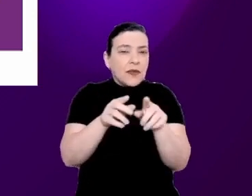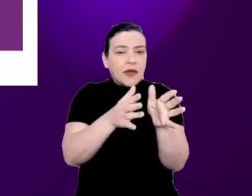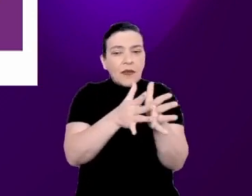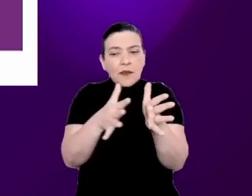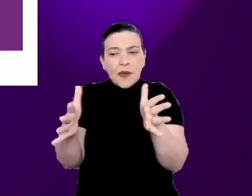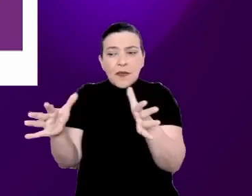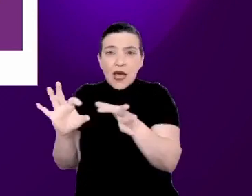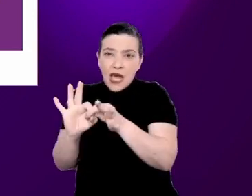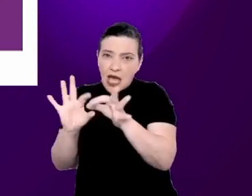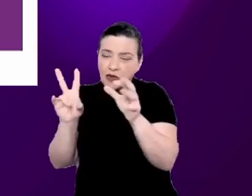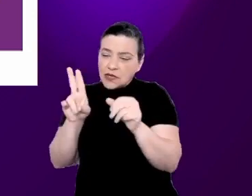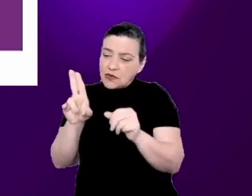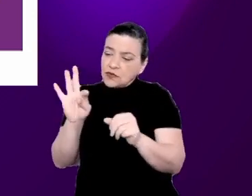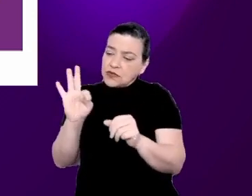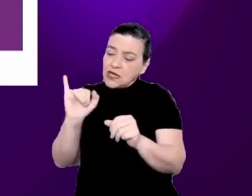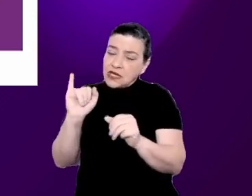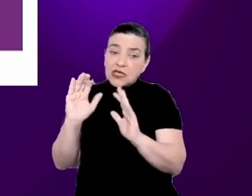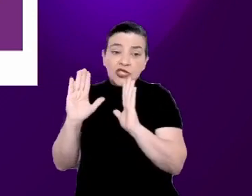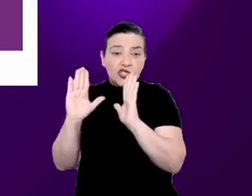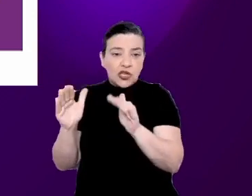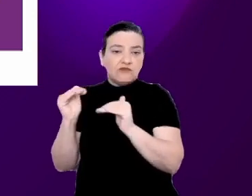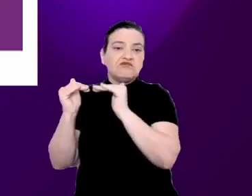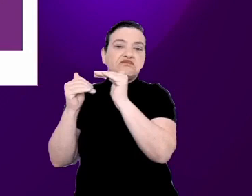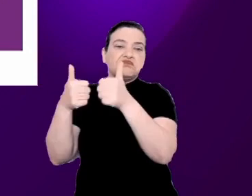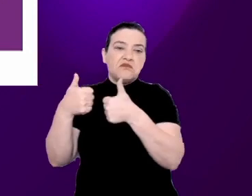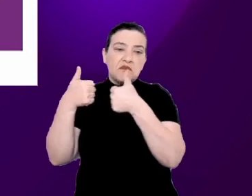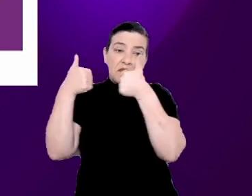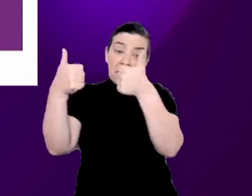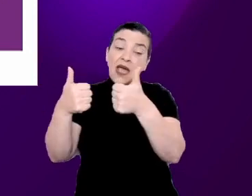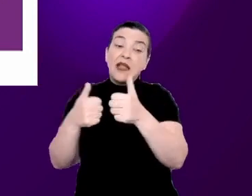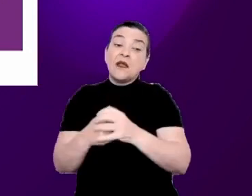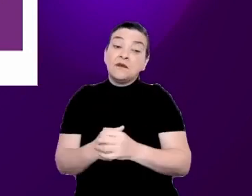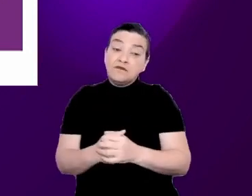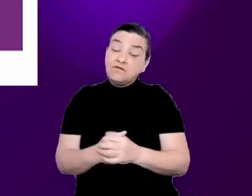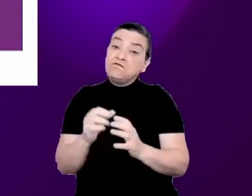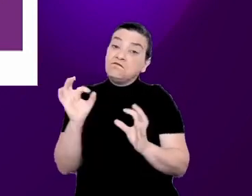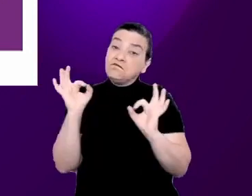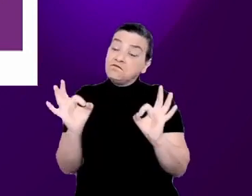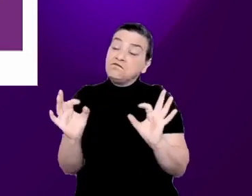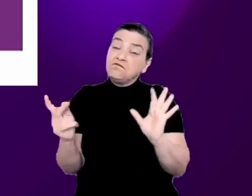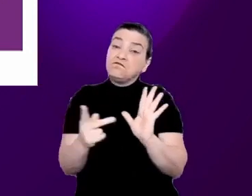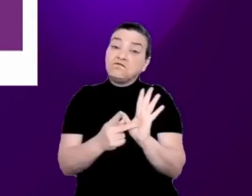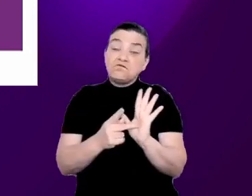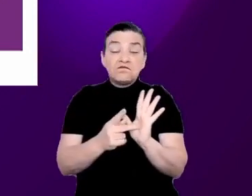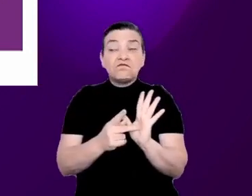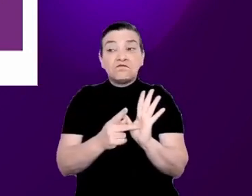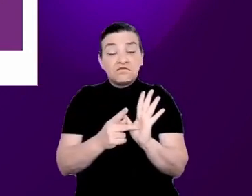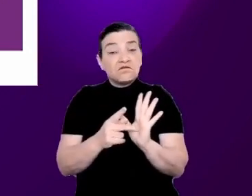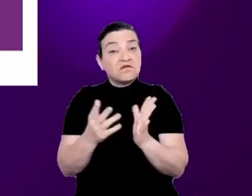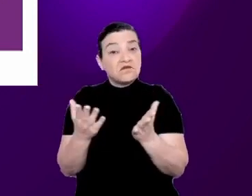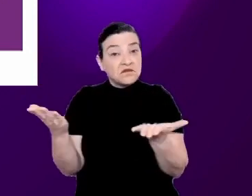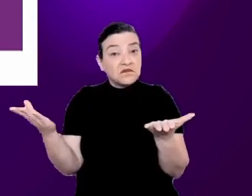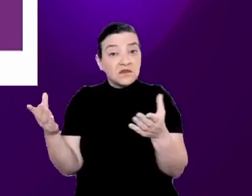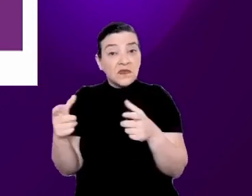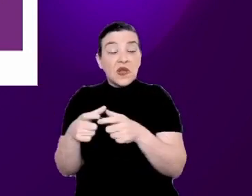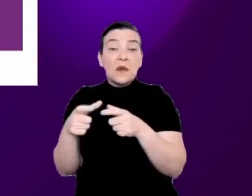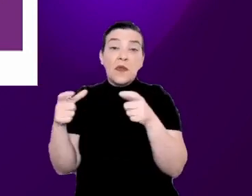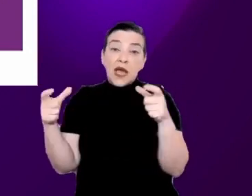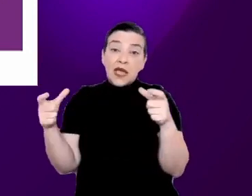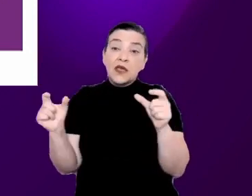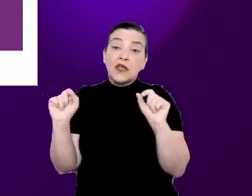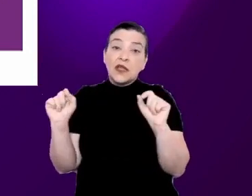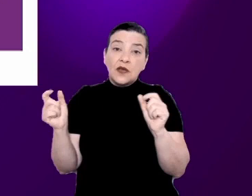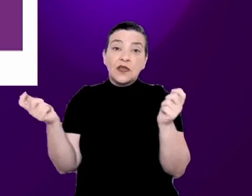da alta hospitalar, mas já na alta da UTI. O que a gente encontra aí uma grande parte desses pacientes com reconciliação